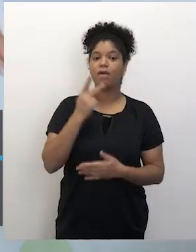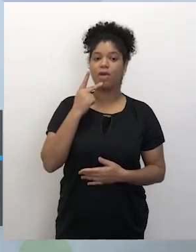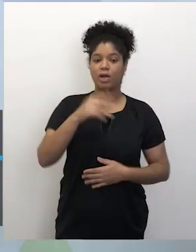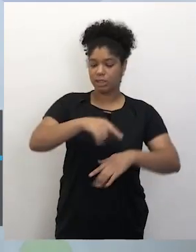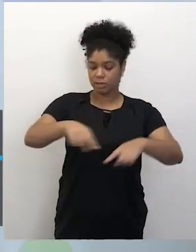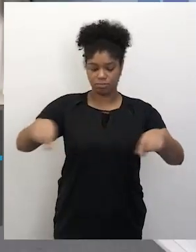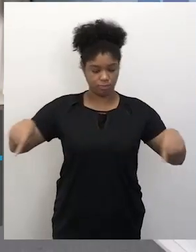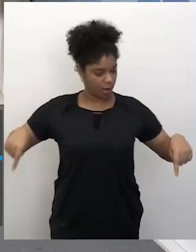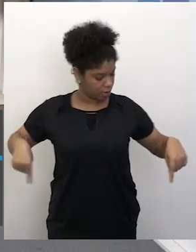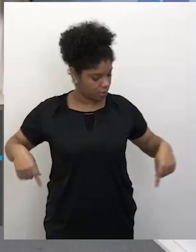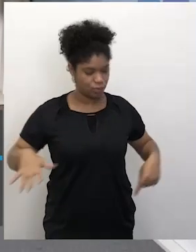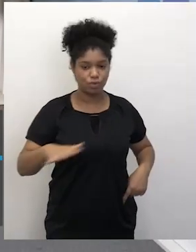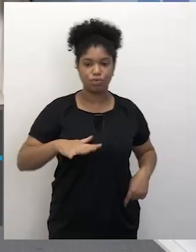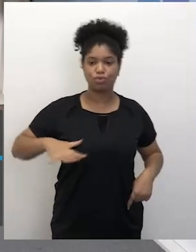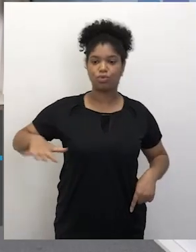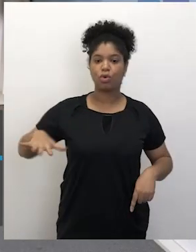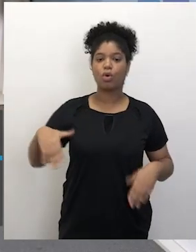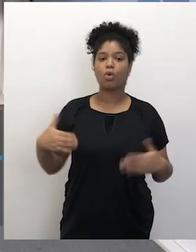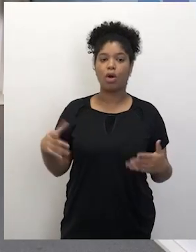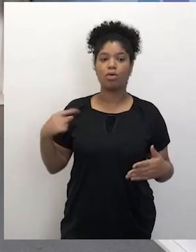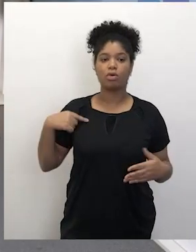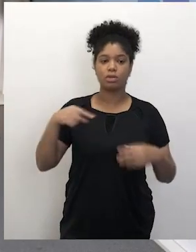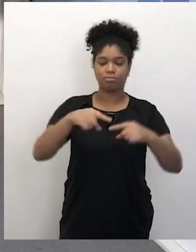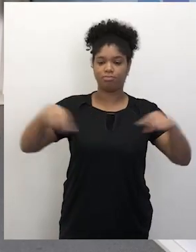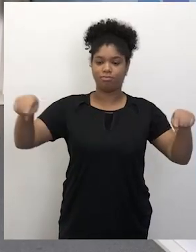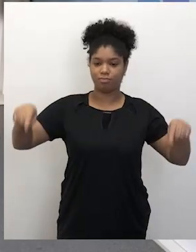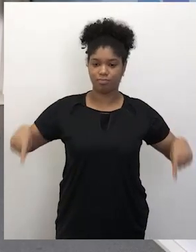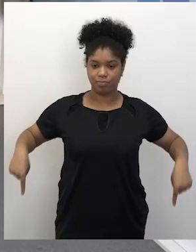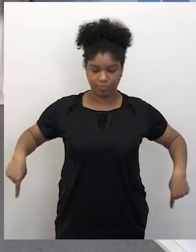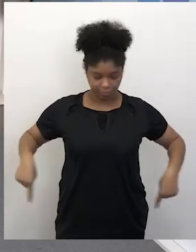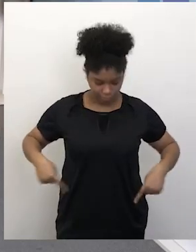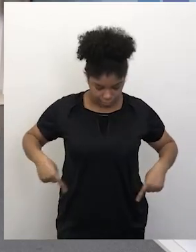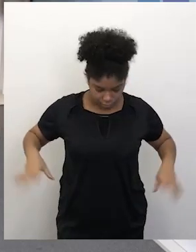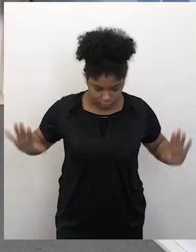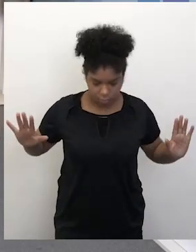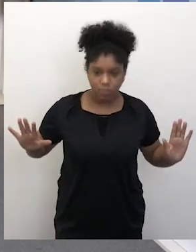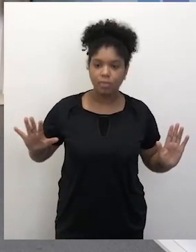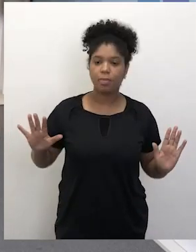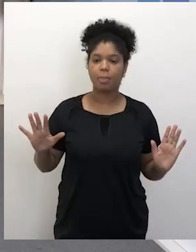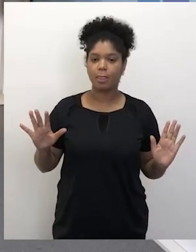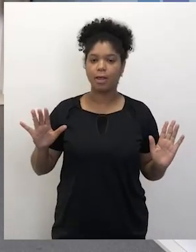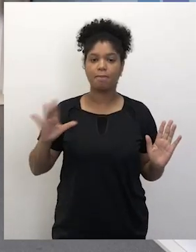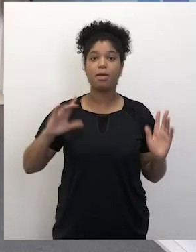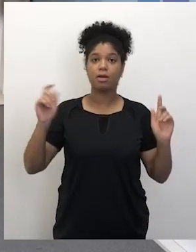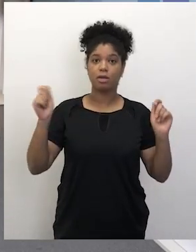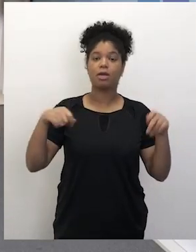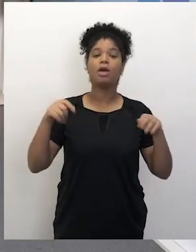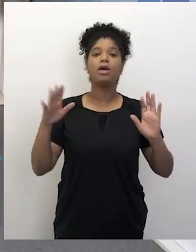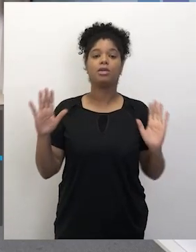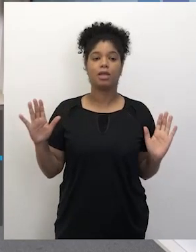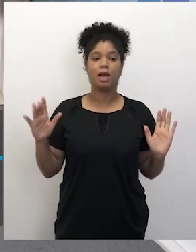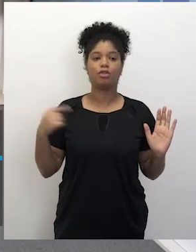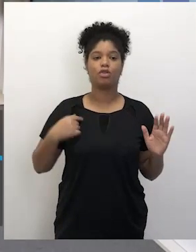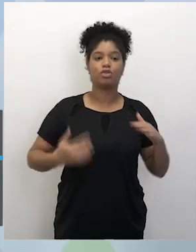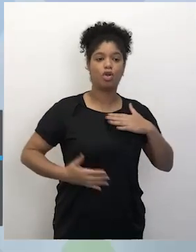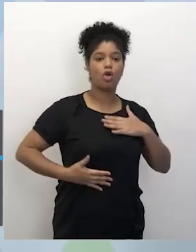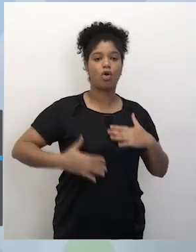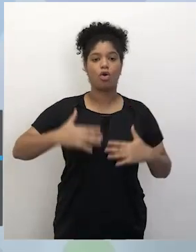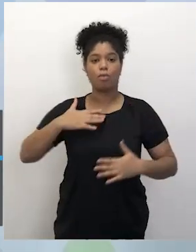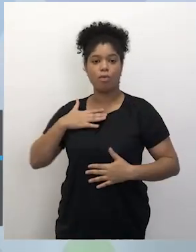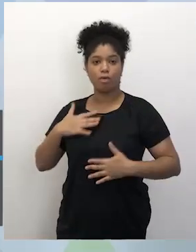isso. Nós aqui estamos num espaço não muito grande, mas os nossos